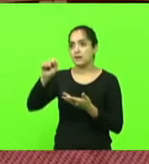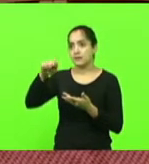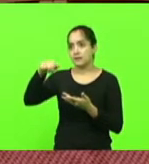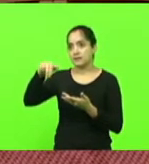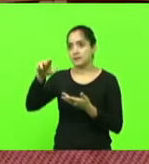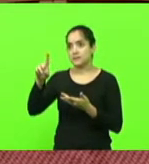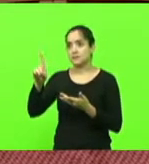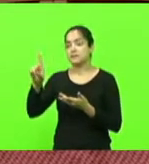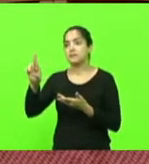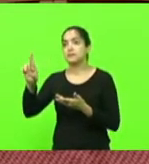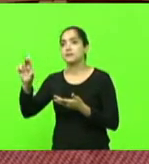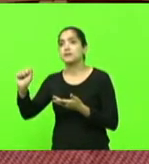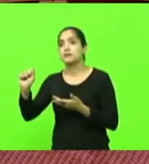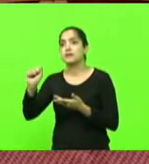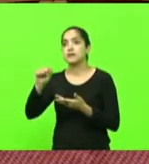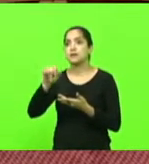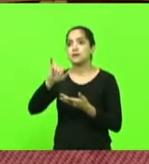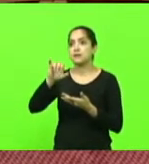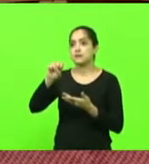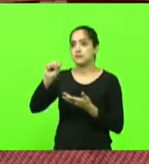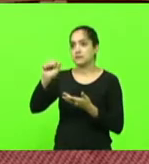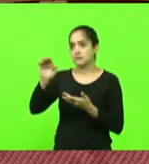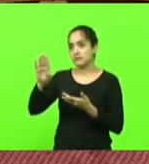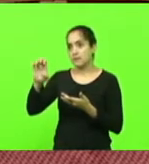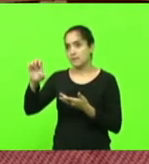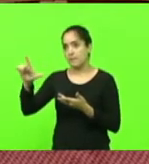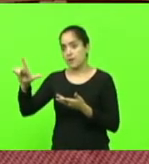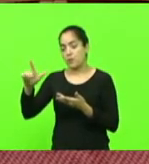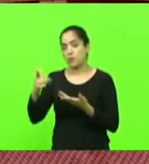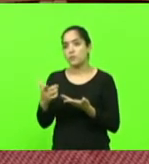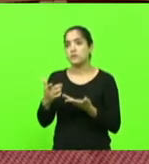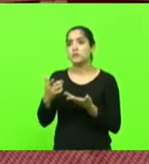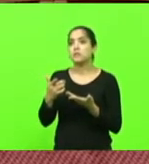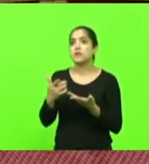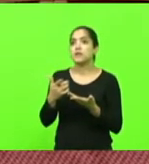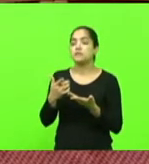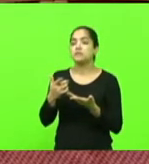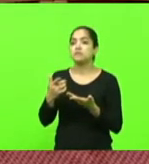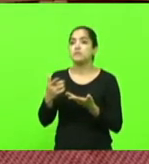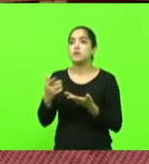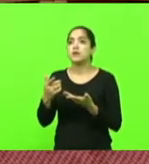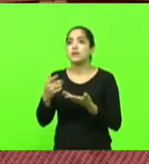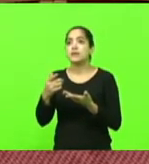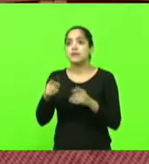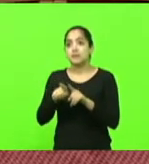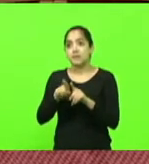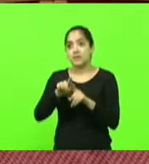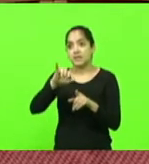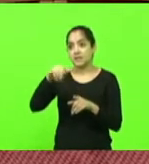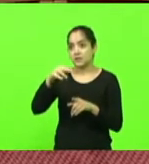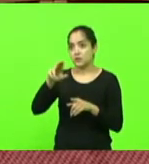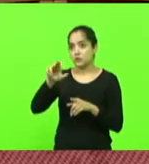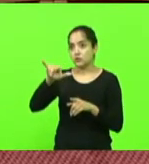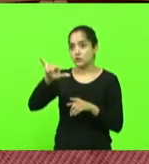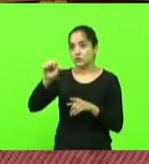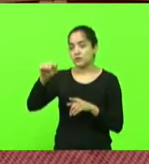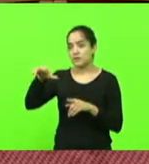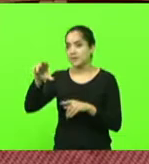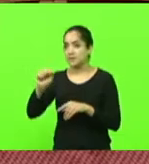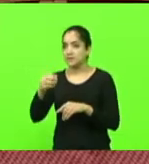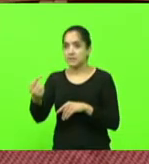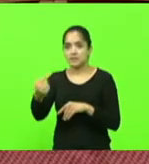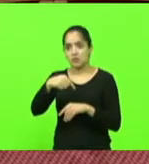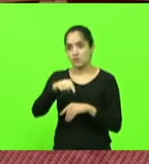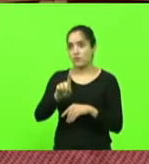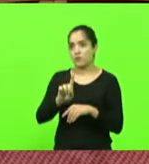o Alfredo e a Isabel. E também justificar a ausência, Maico, da Juliana, da Ivete, da Marilete, do Ivo,